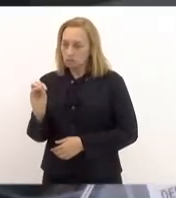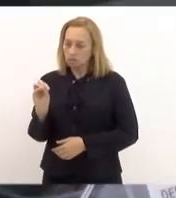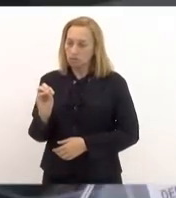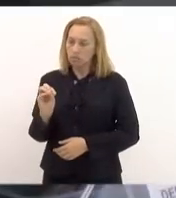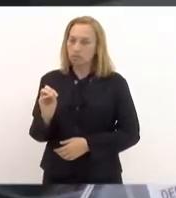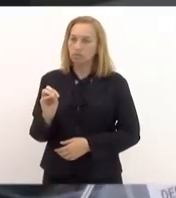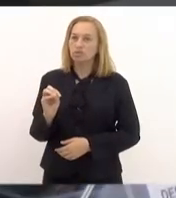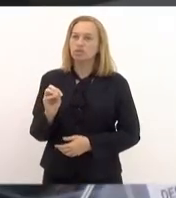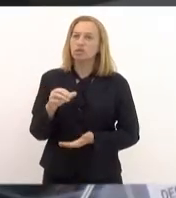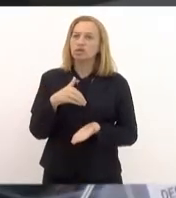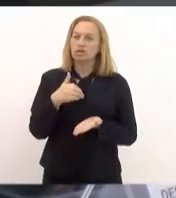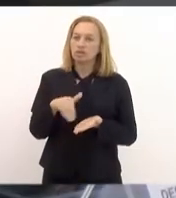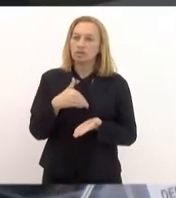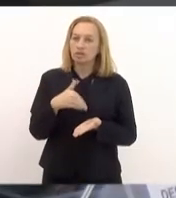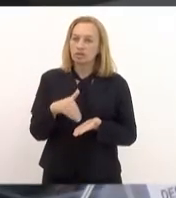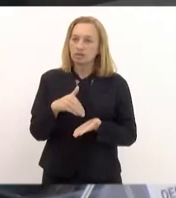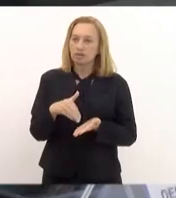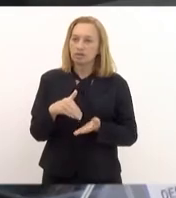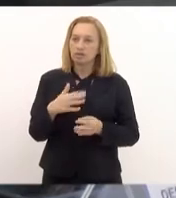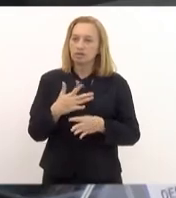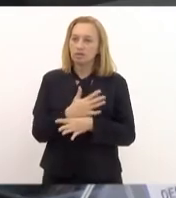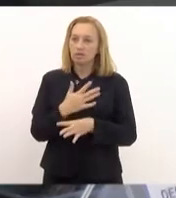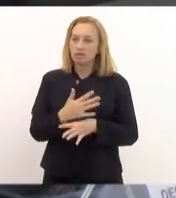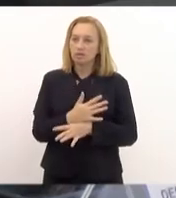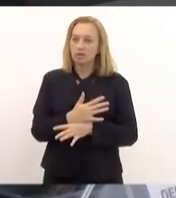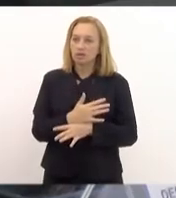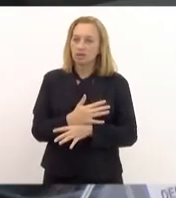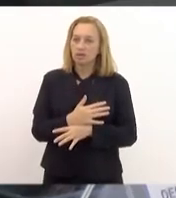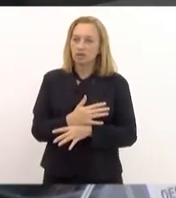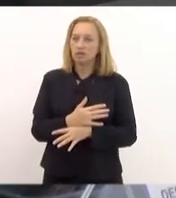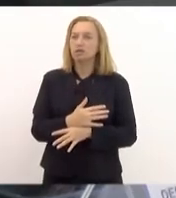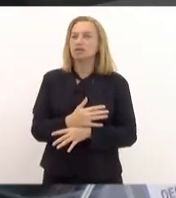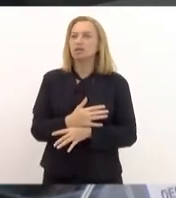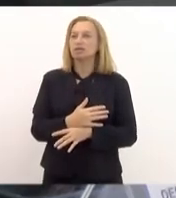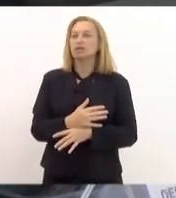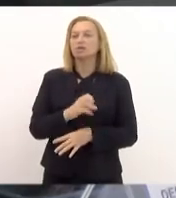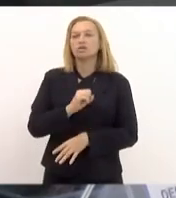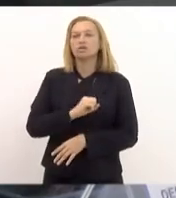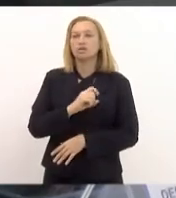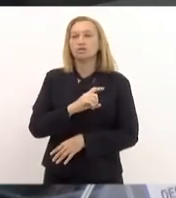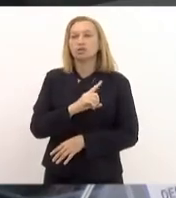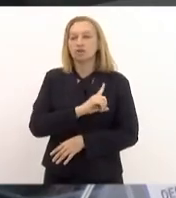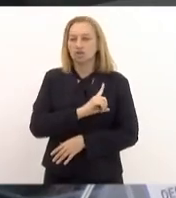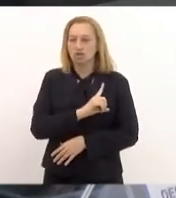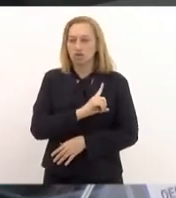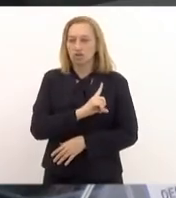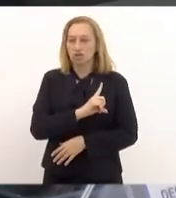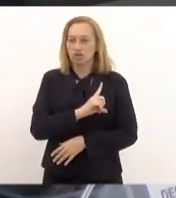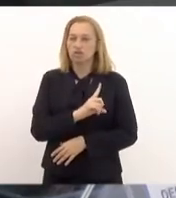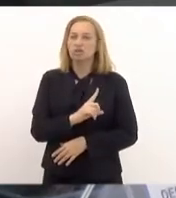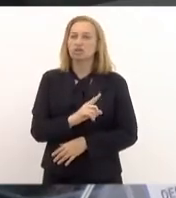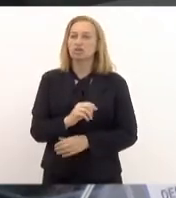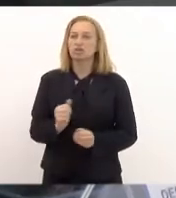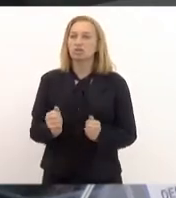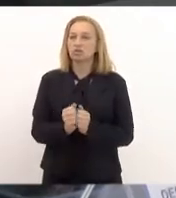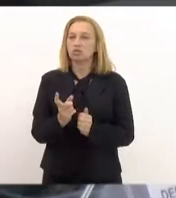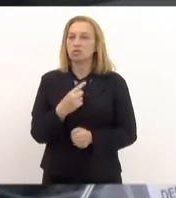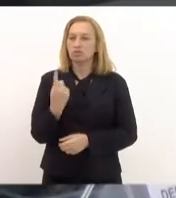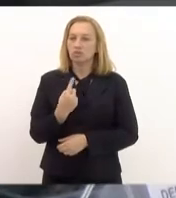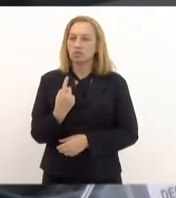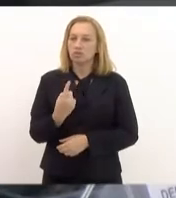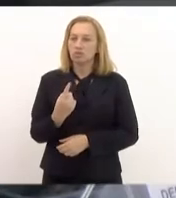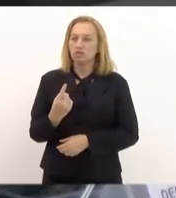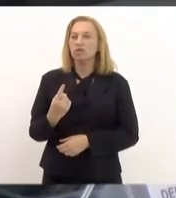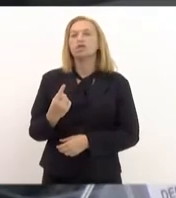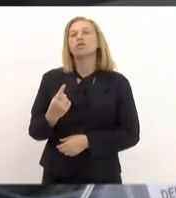Guimarães, secretário de Urbanismo e Habitação do município de Duque de Caxias, que tem participado já algumas vezes conosco de audiências públicas